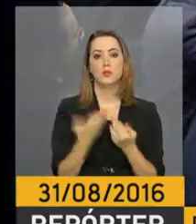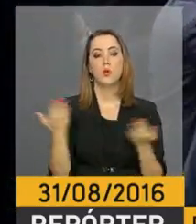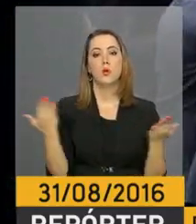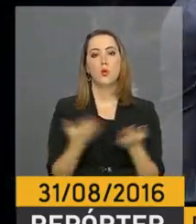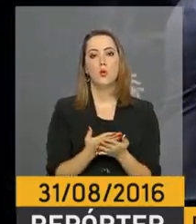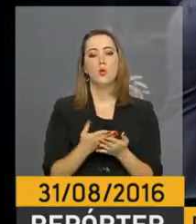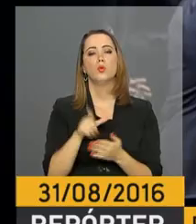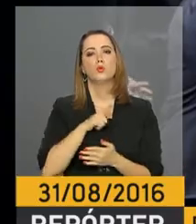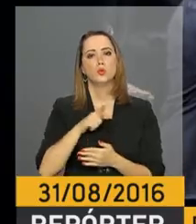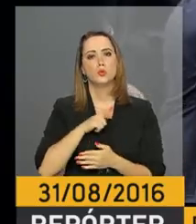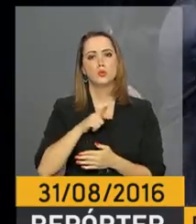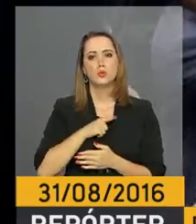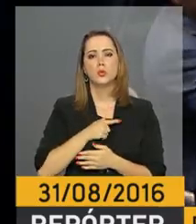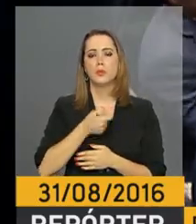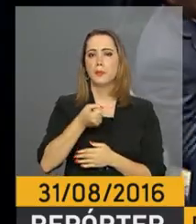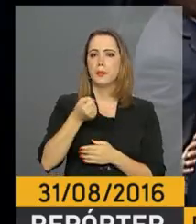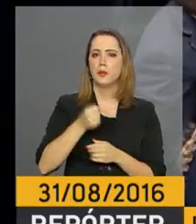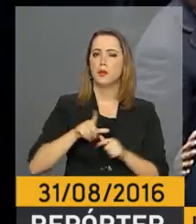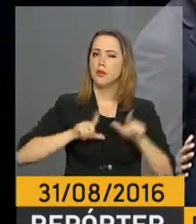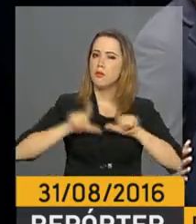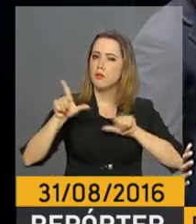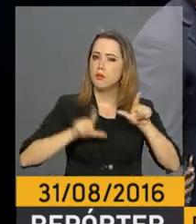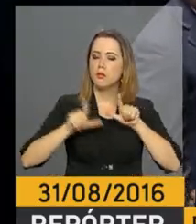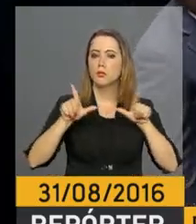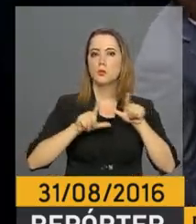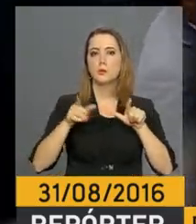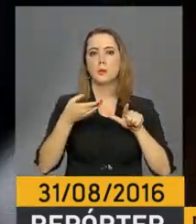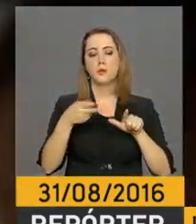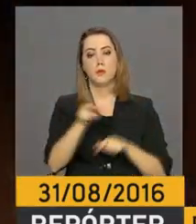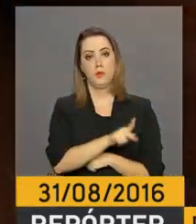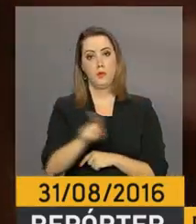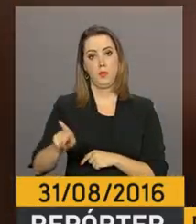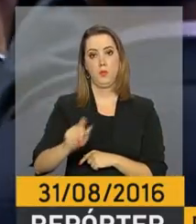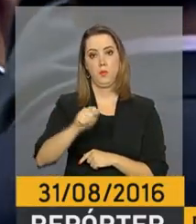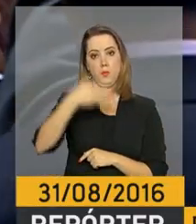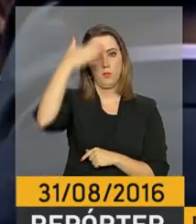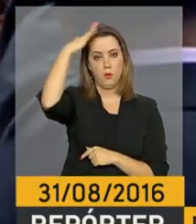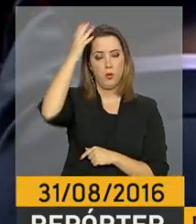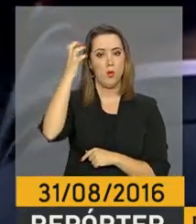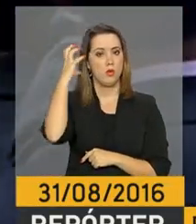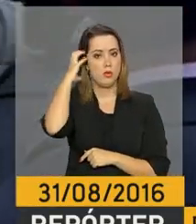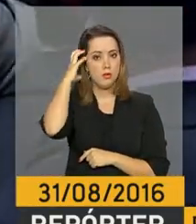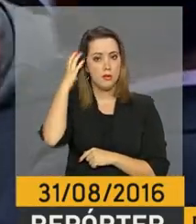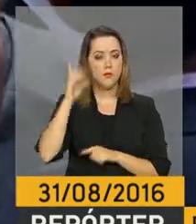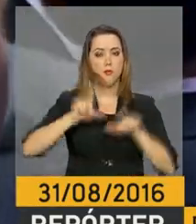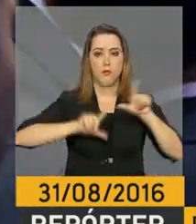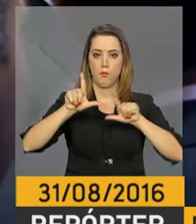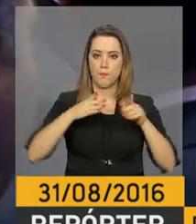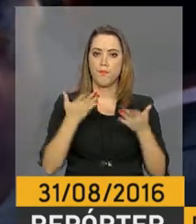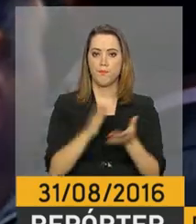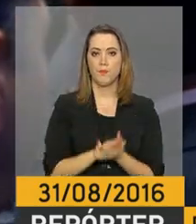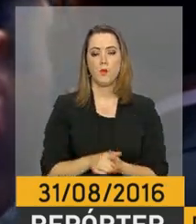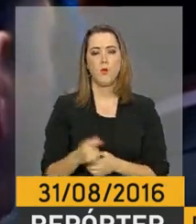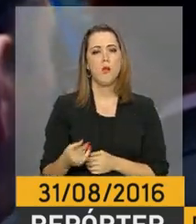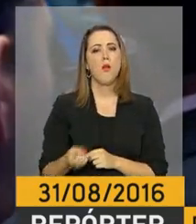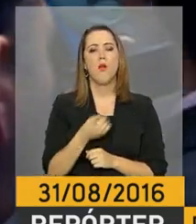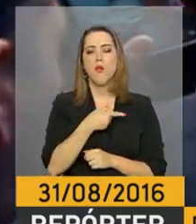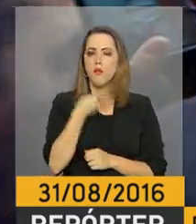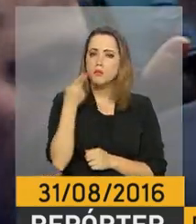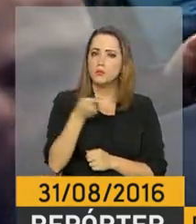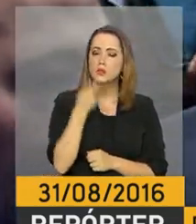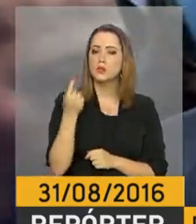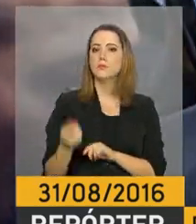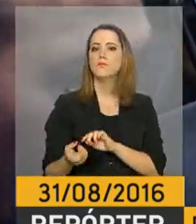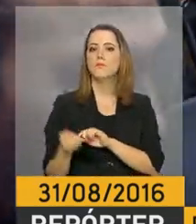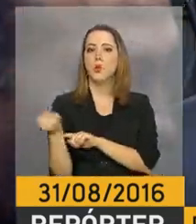um pronunciamento que será exibido em cadeia nacional de rádio e televisão, dando as primeiras instruções